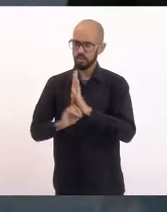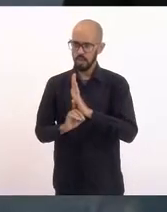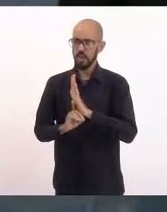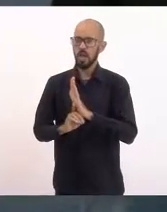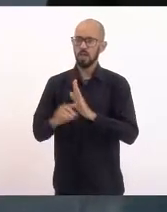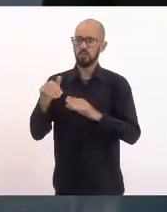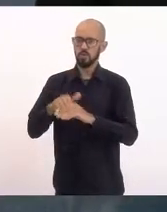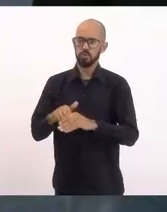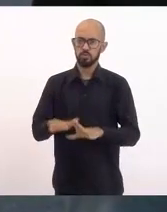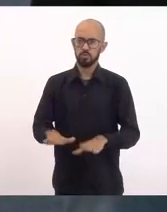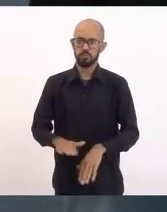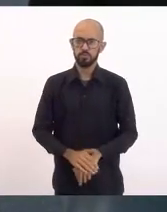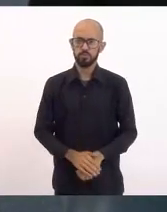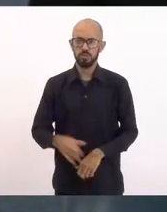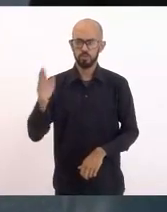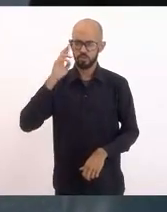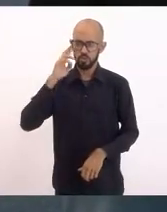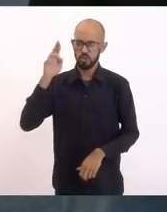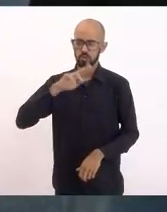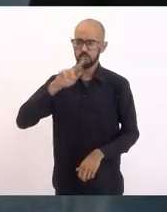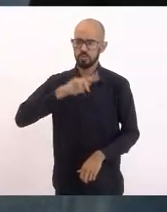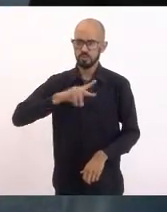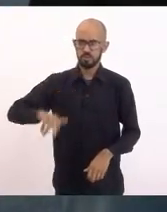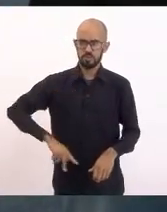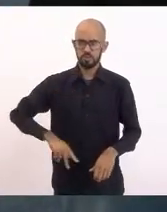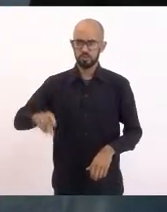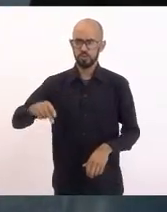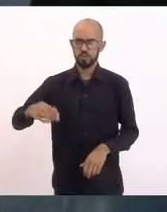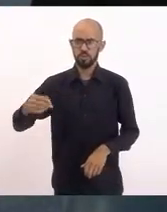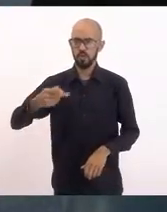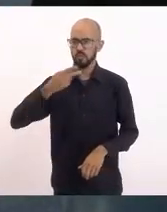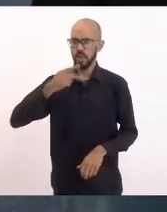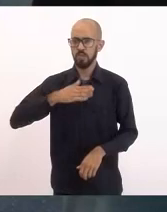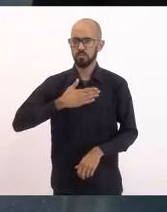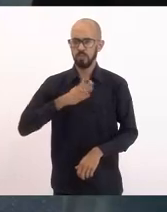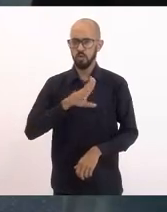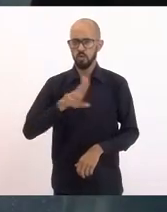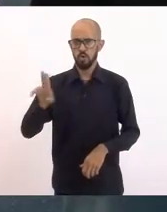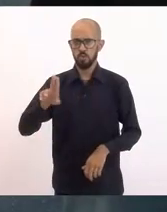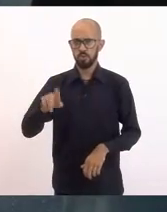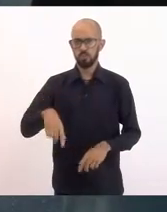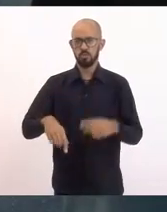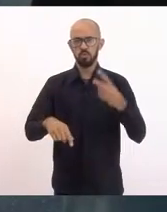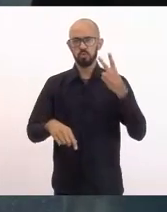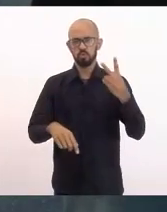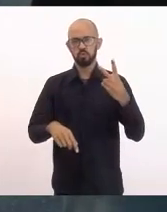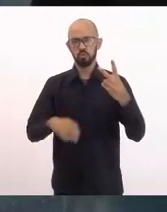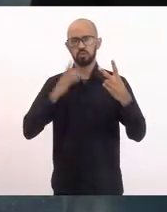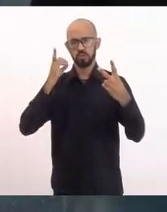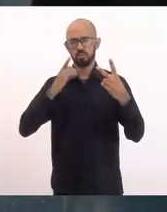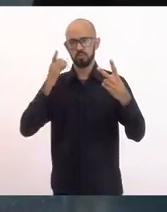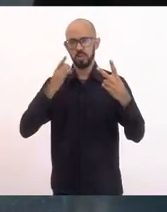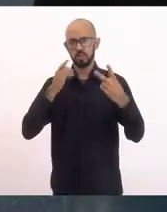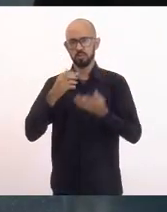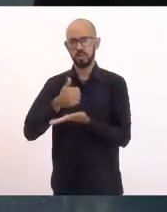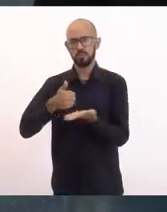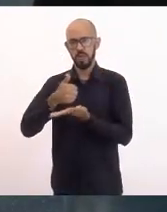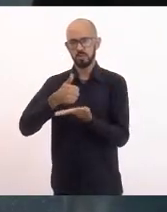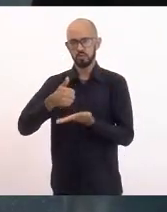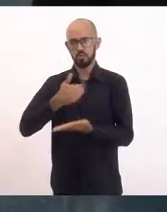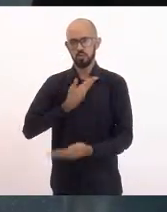presidente, eu fui citado por dois parlamentares da base do governo.